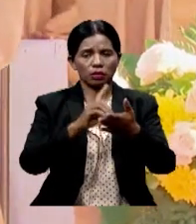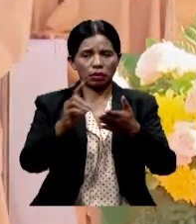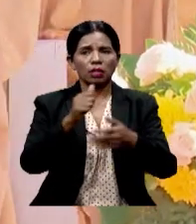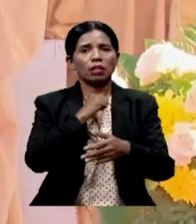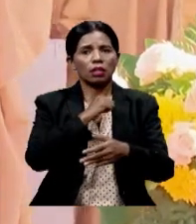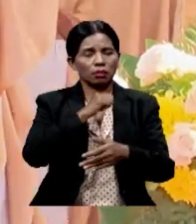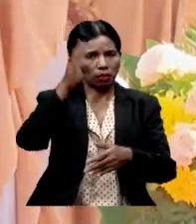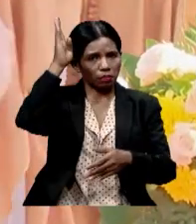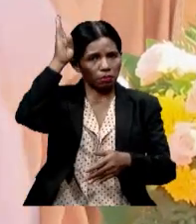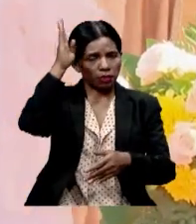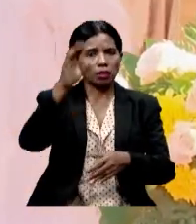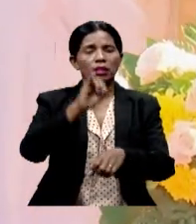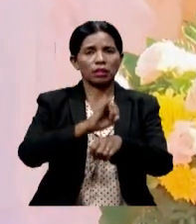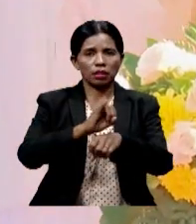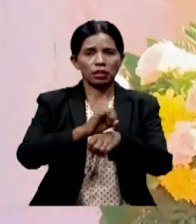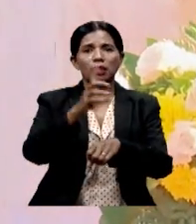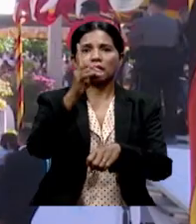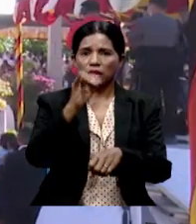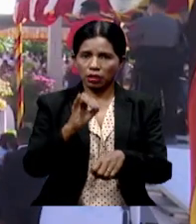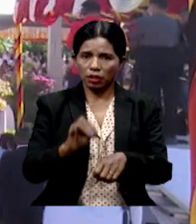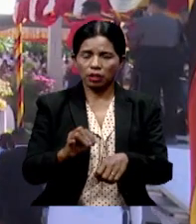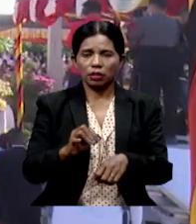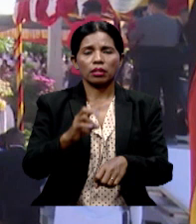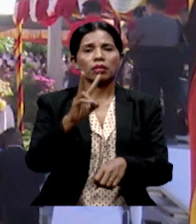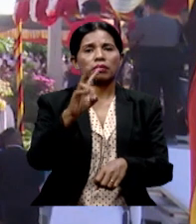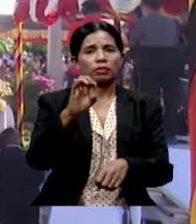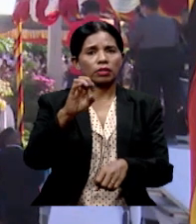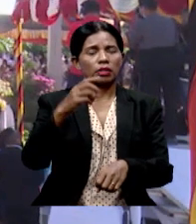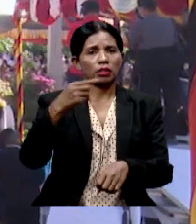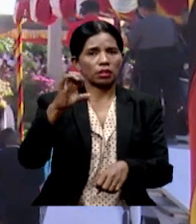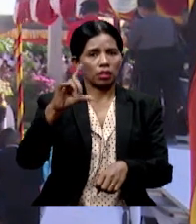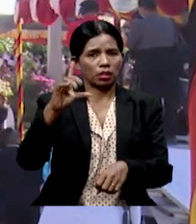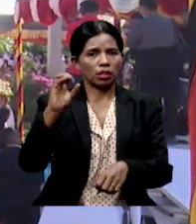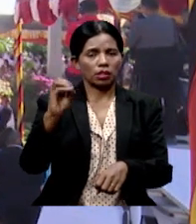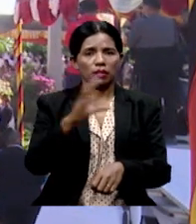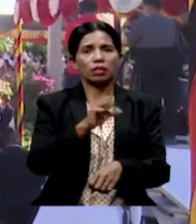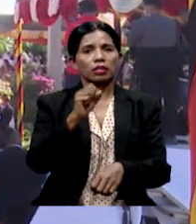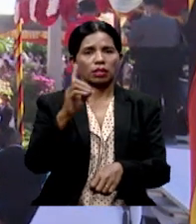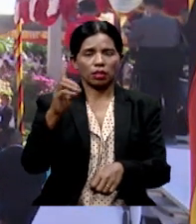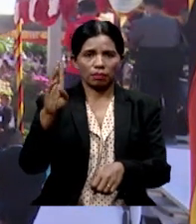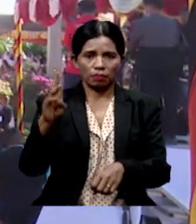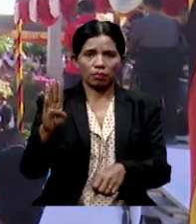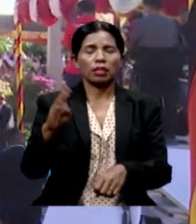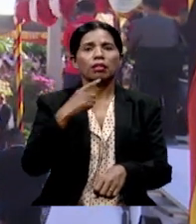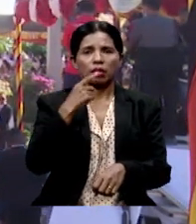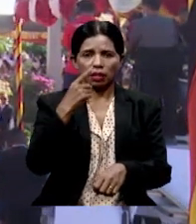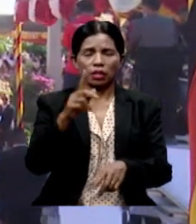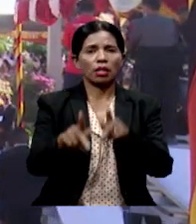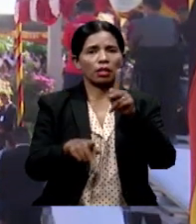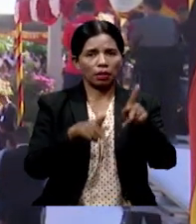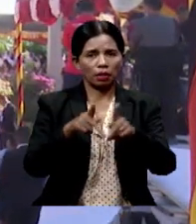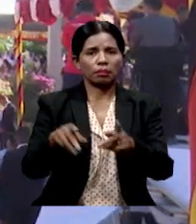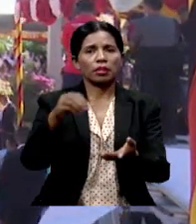Arcebispo Arquidiocese Metropolita Dili, Dom Virgílio Cardeal do Carmo da Silva, STB, até tem, emane bem